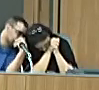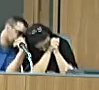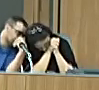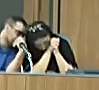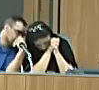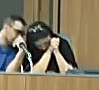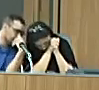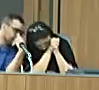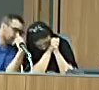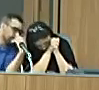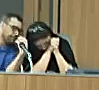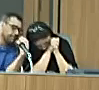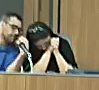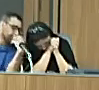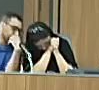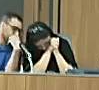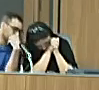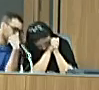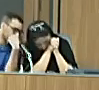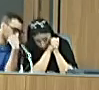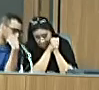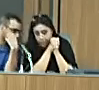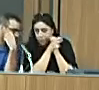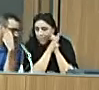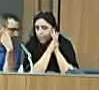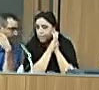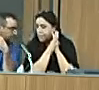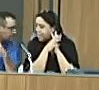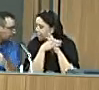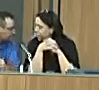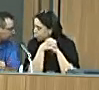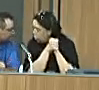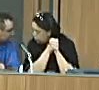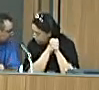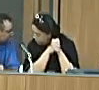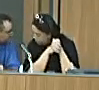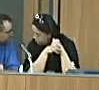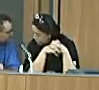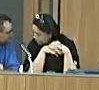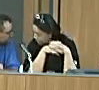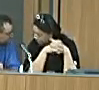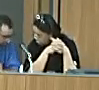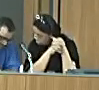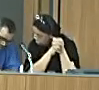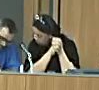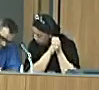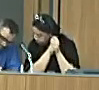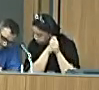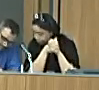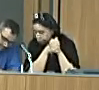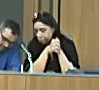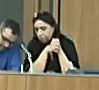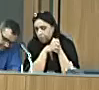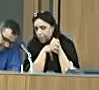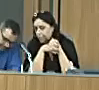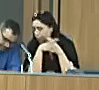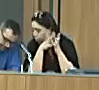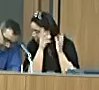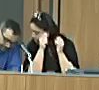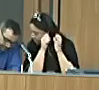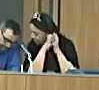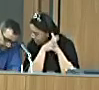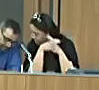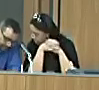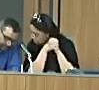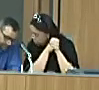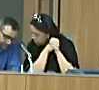polícia mas que neste caso o mandato estende-se ao agente penitenciário e socioeducativo porque você fazer uso de